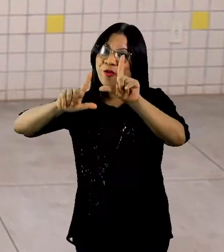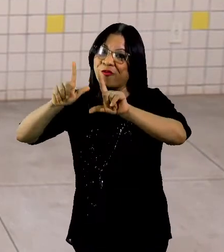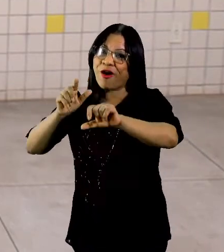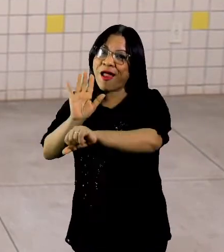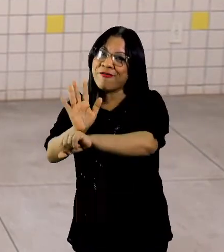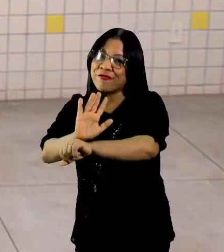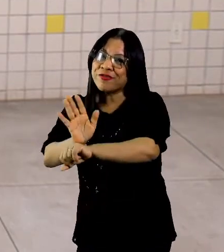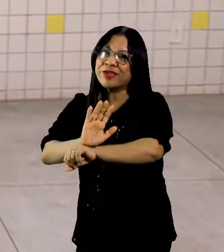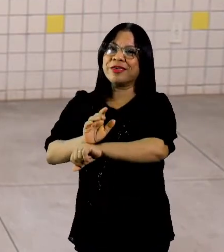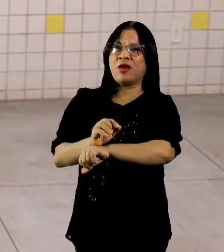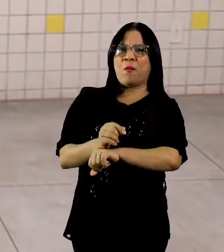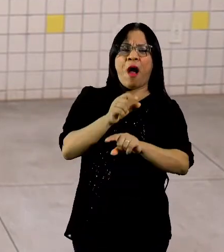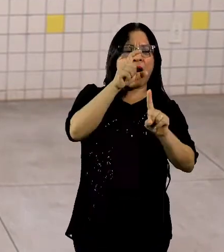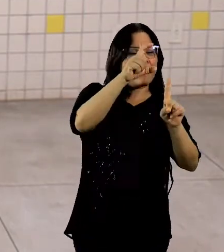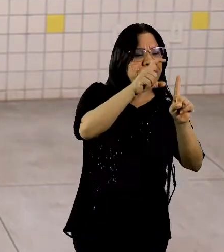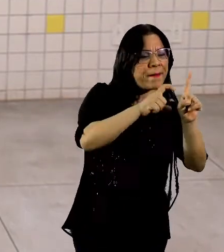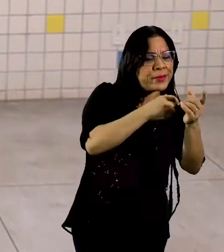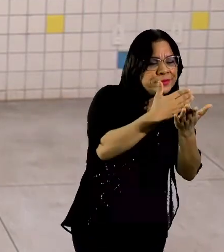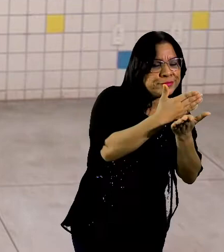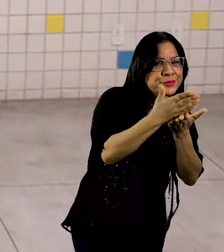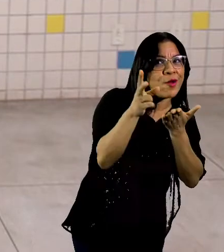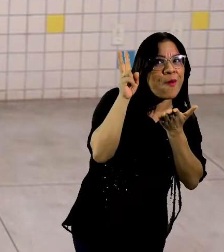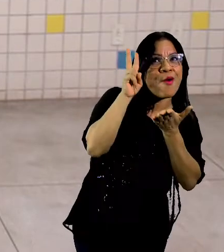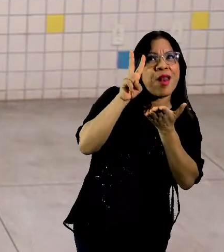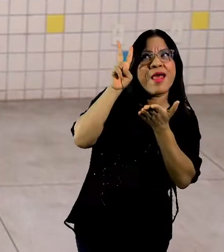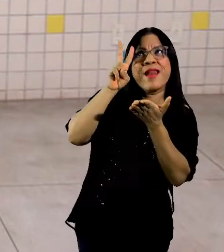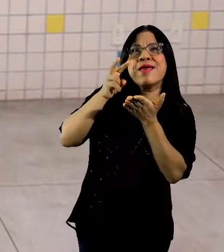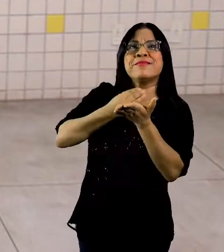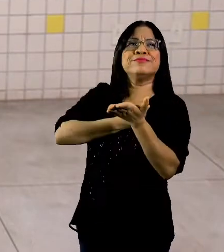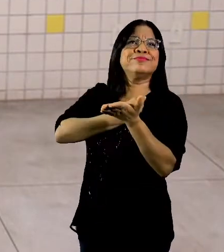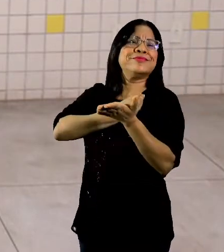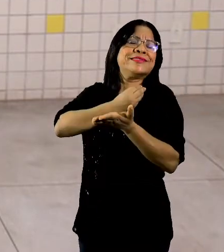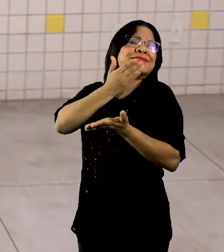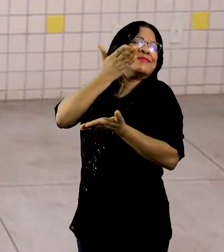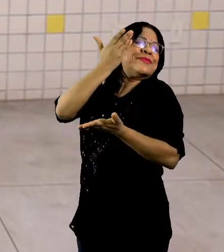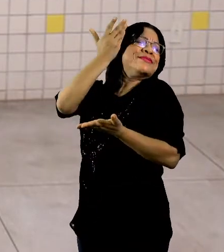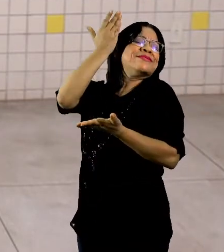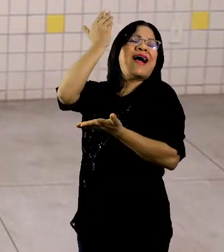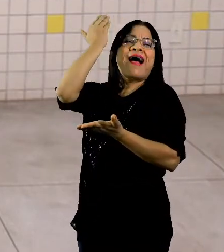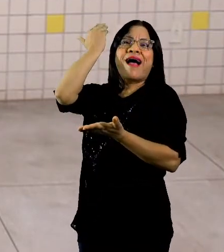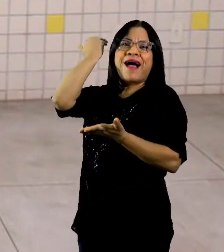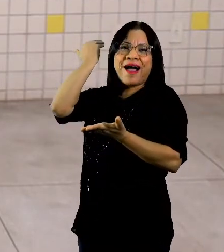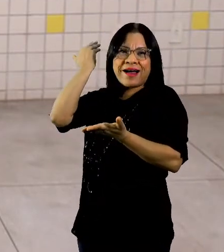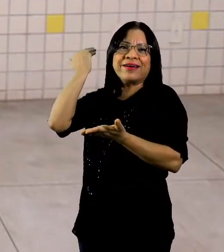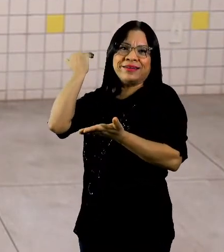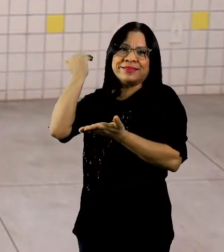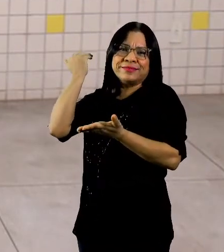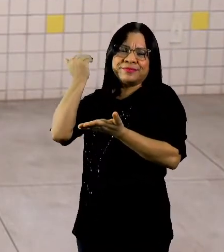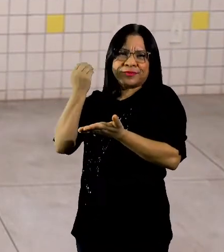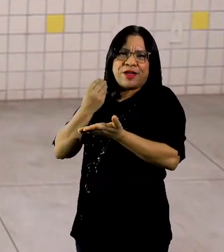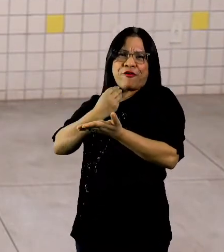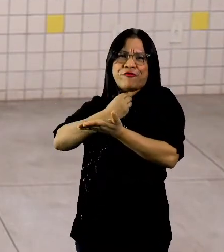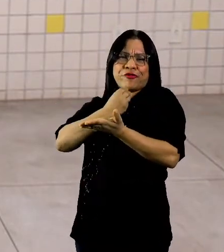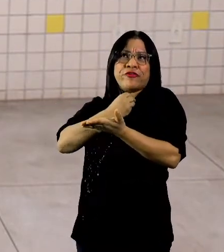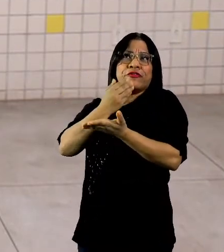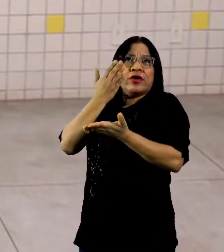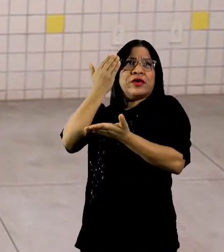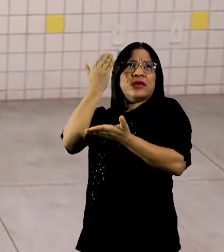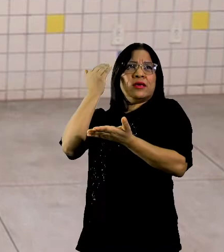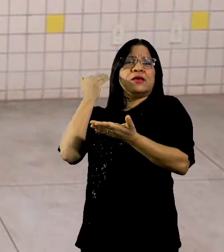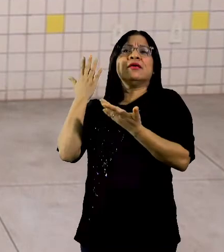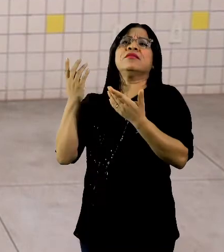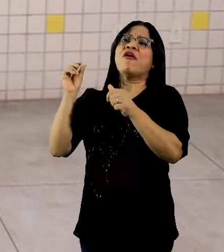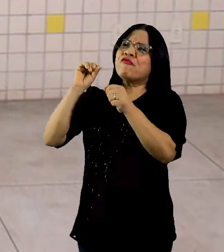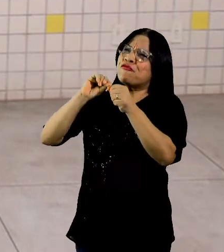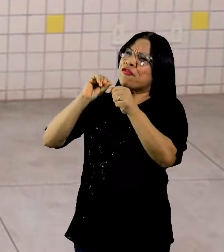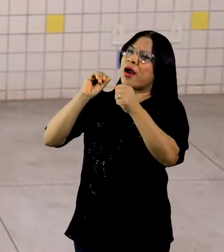começa a relembrar, a reviver momentos em que viveu em determinada ação.